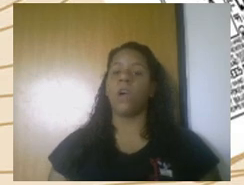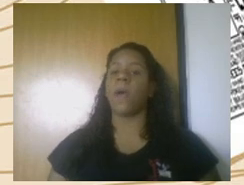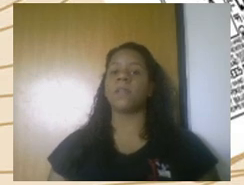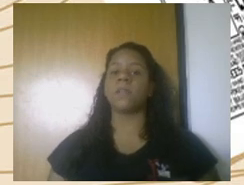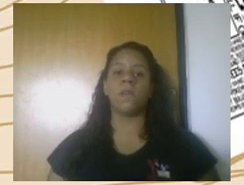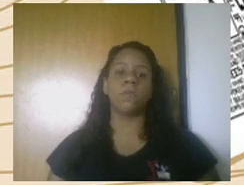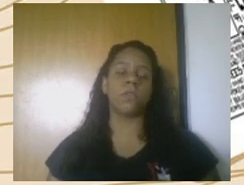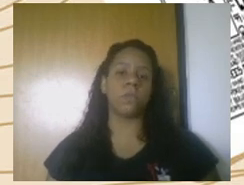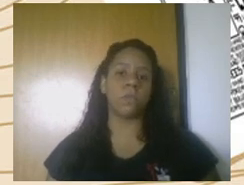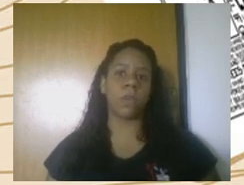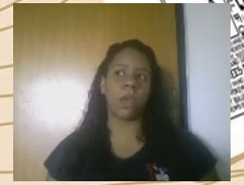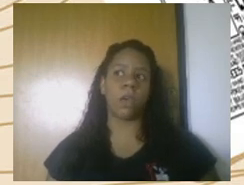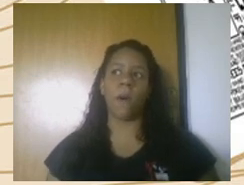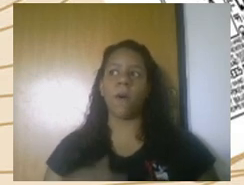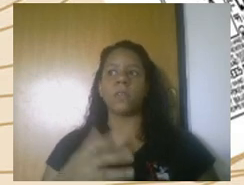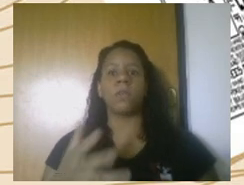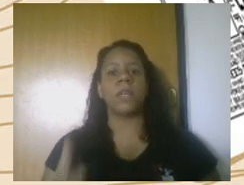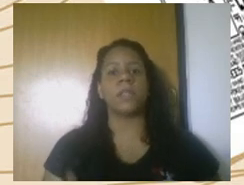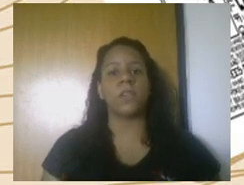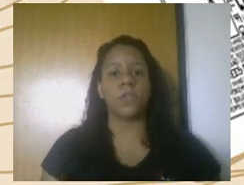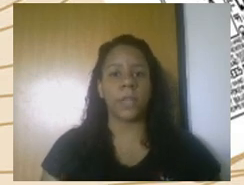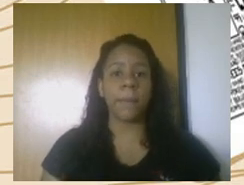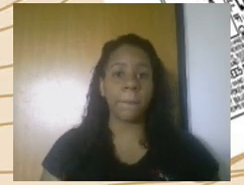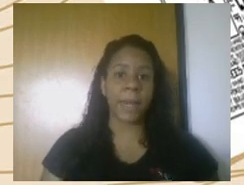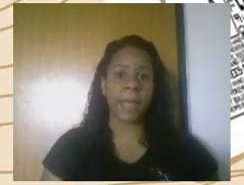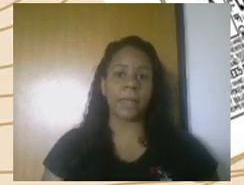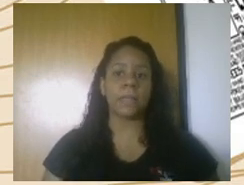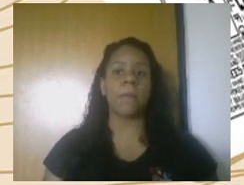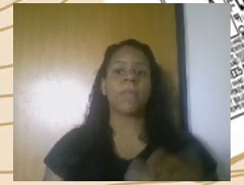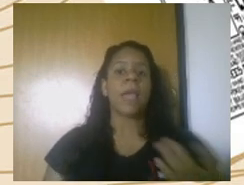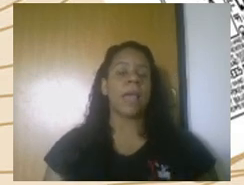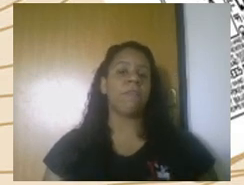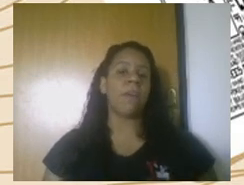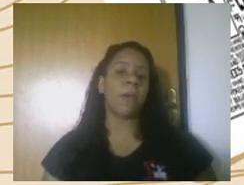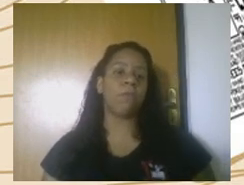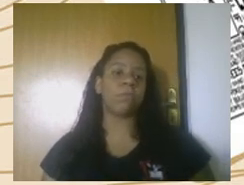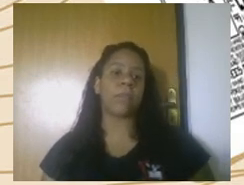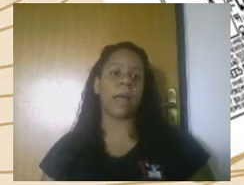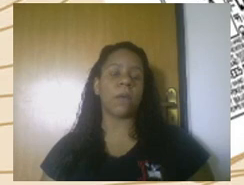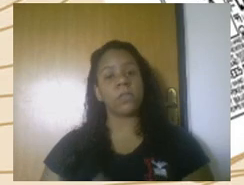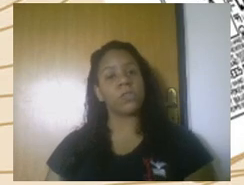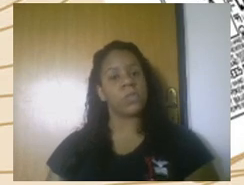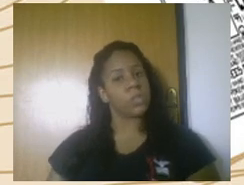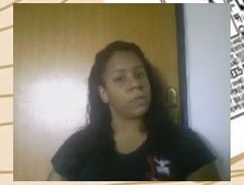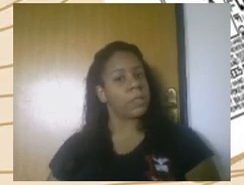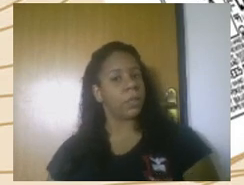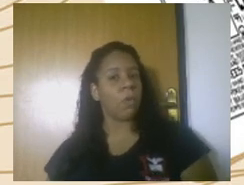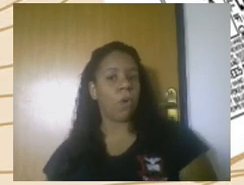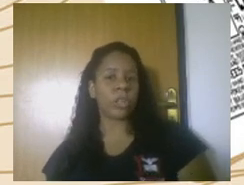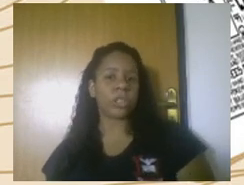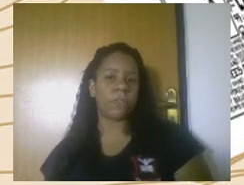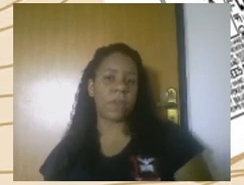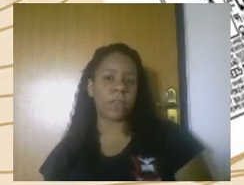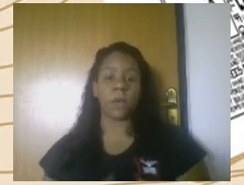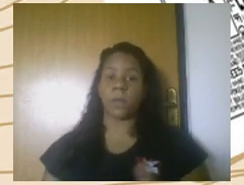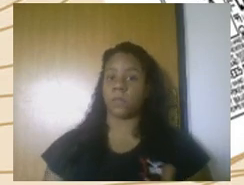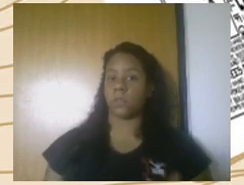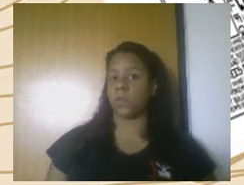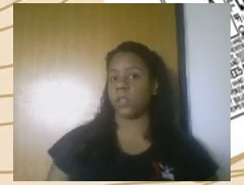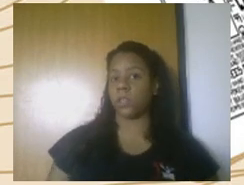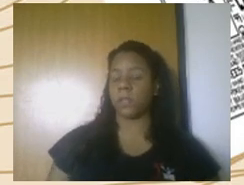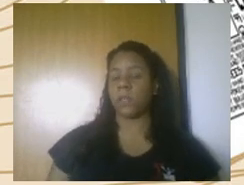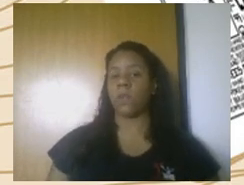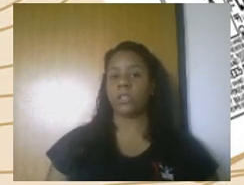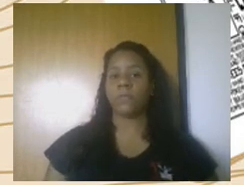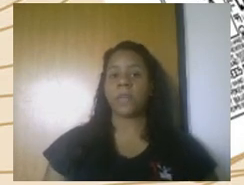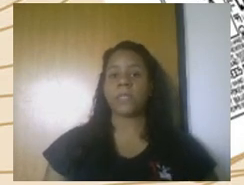perguntas. Qual é o seu desejo na empresa? Ele vai perguntar quais são as coisas que você não gosta de fazer, quais são as